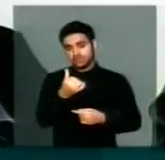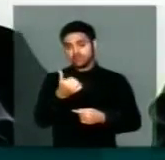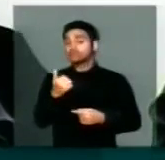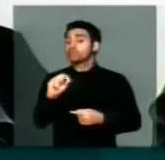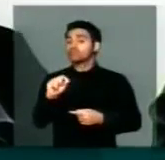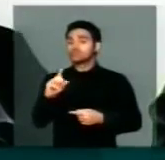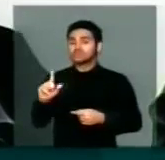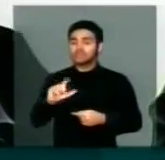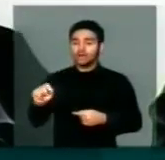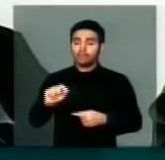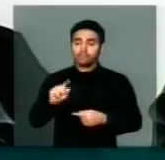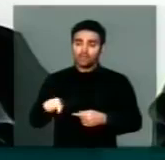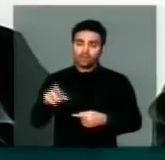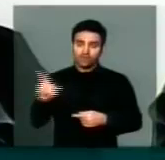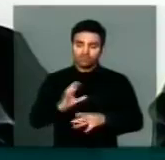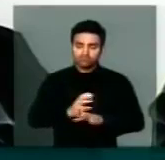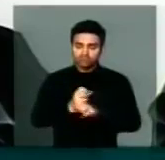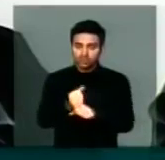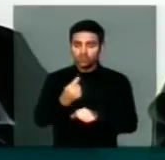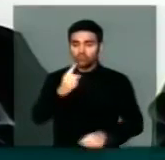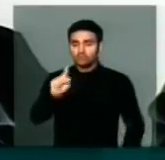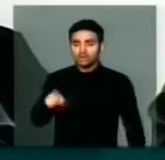mil, total das doações,